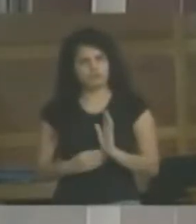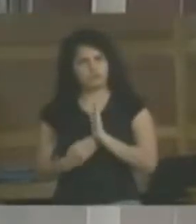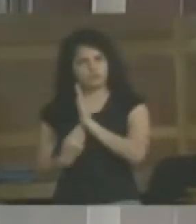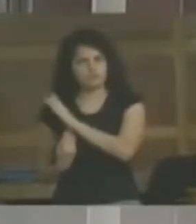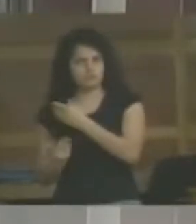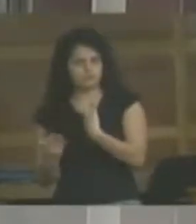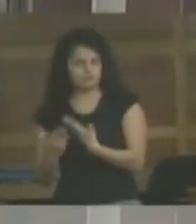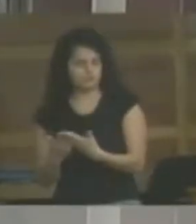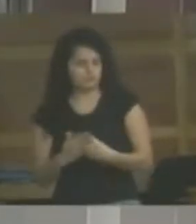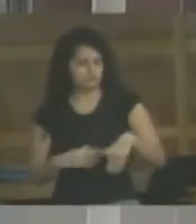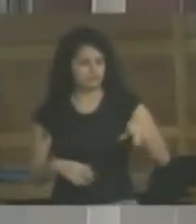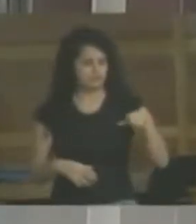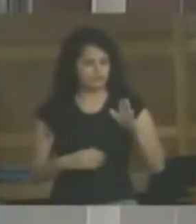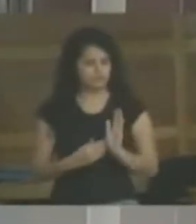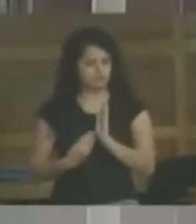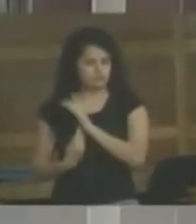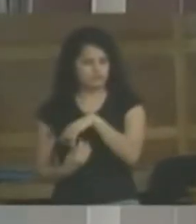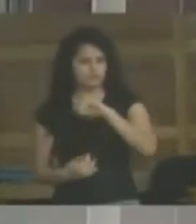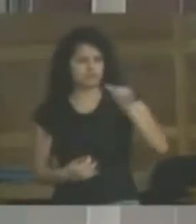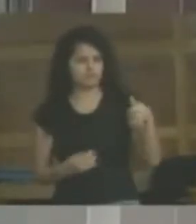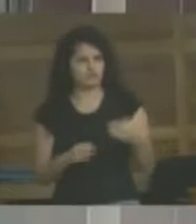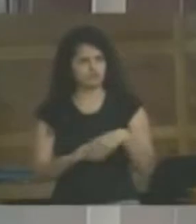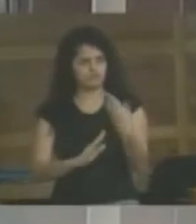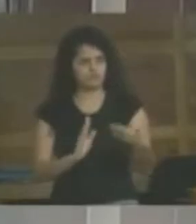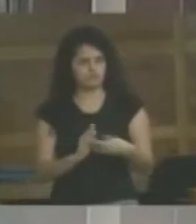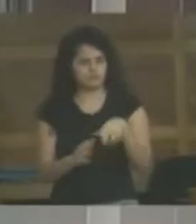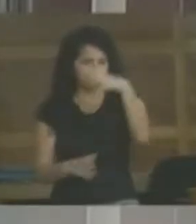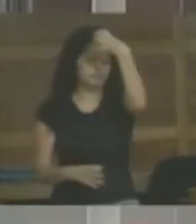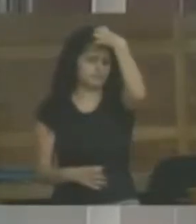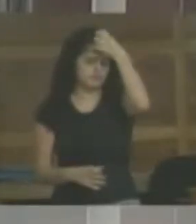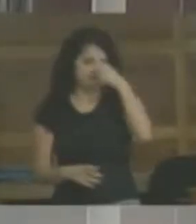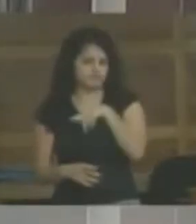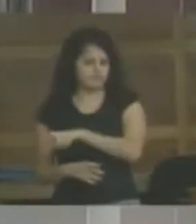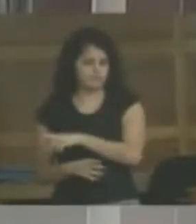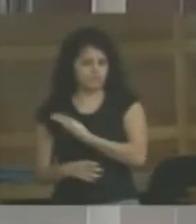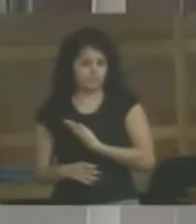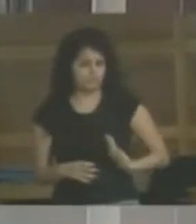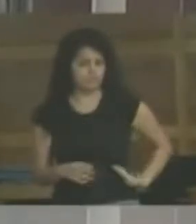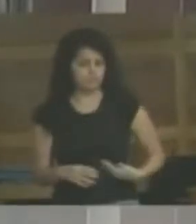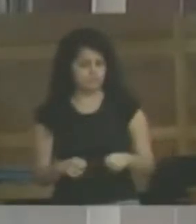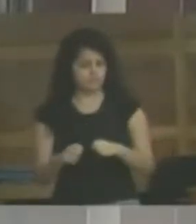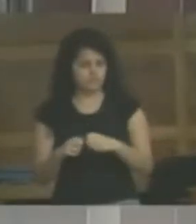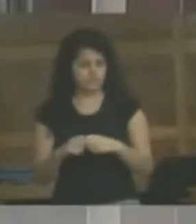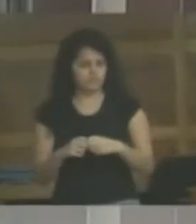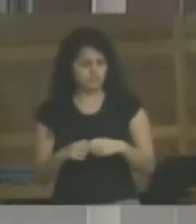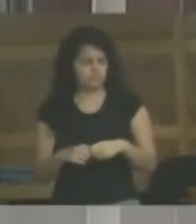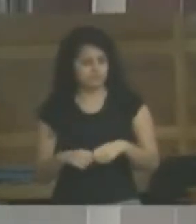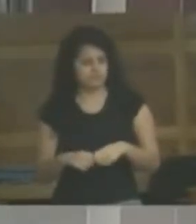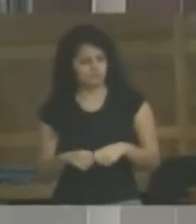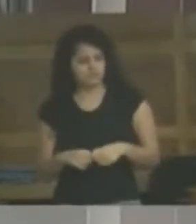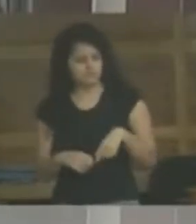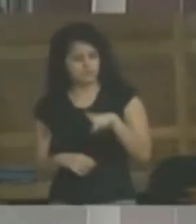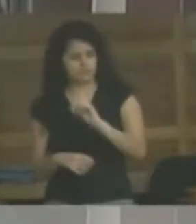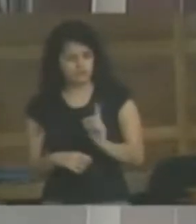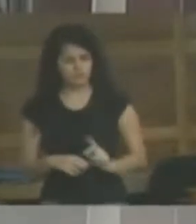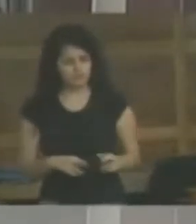Japuíba, para atender em todas as localidades de Angra dos Reis. Isso o governo está fazendo, vereador Léo, que não é